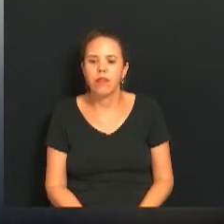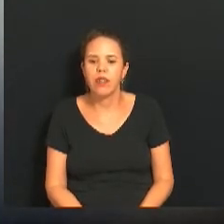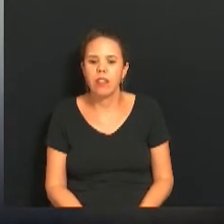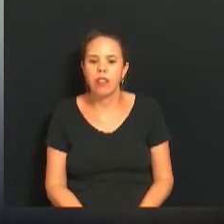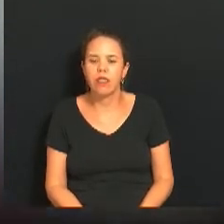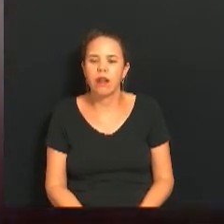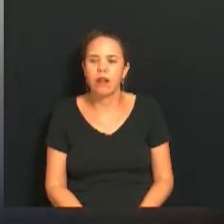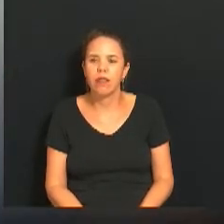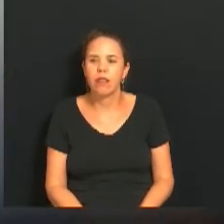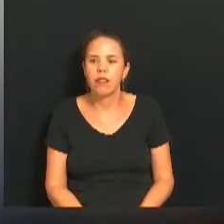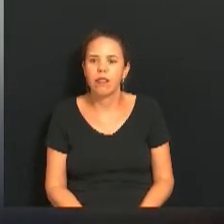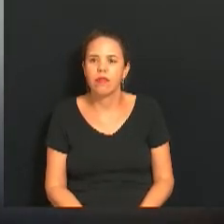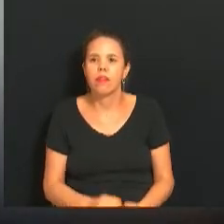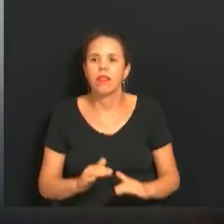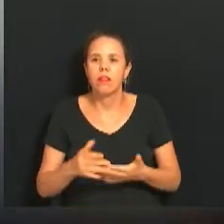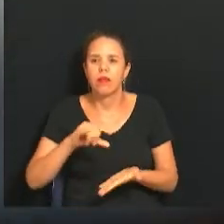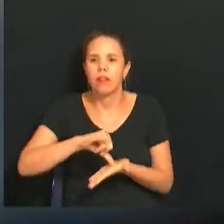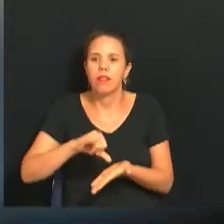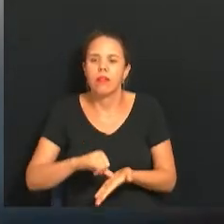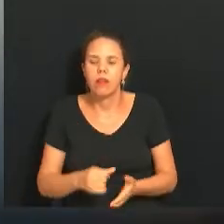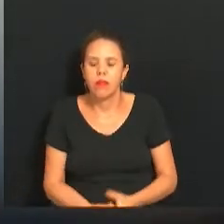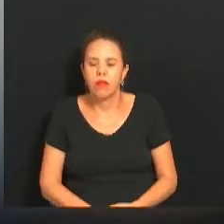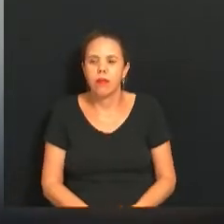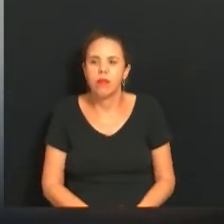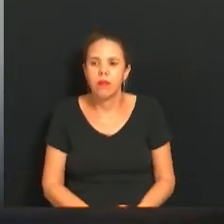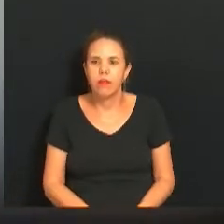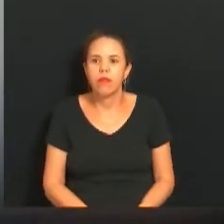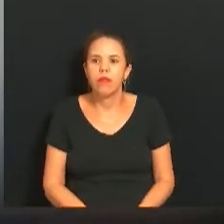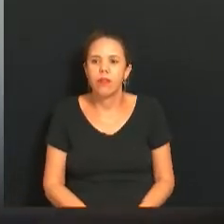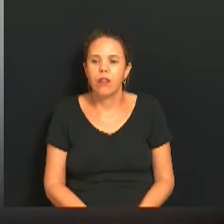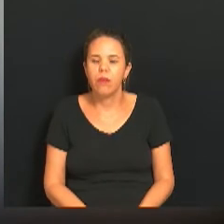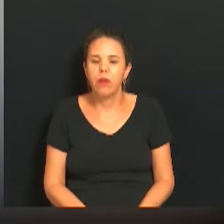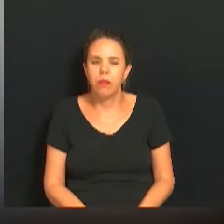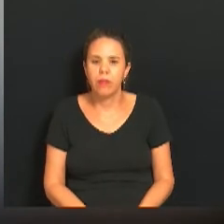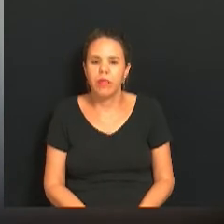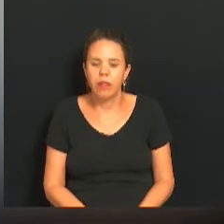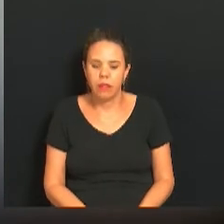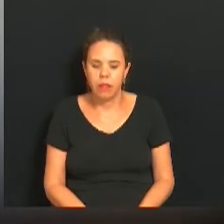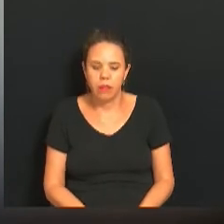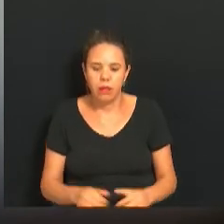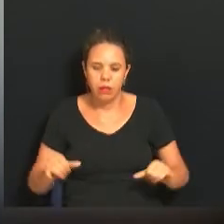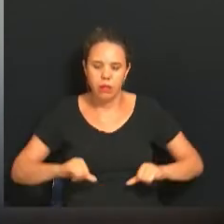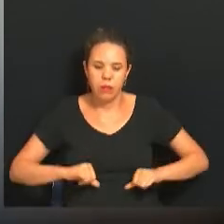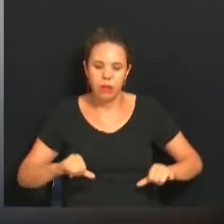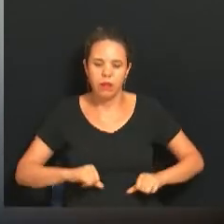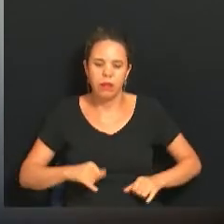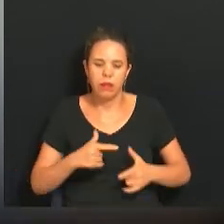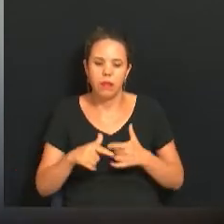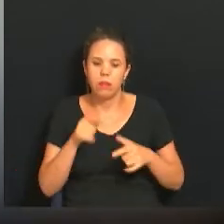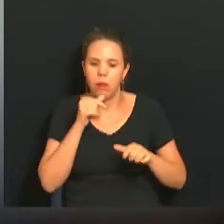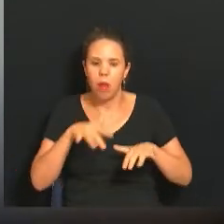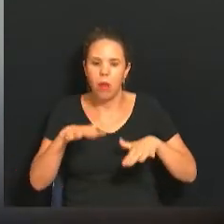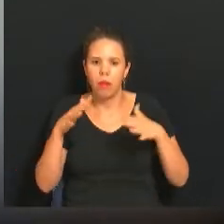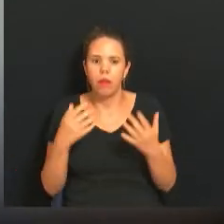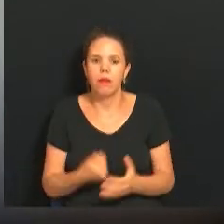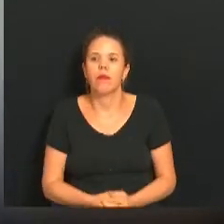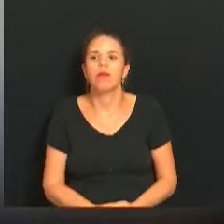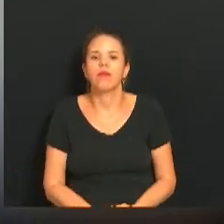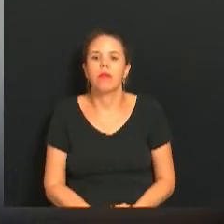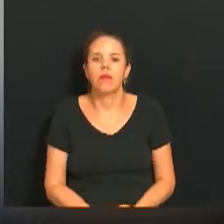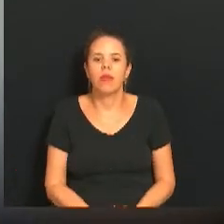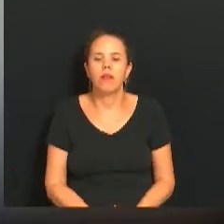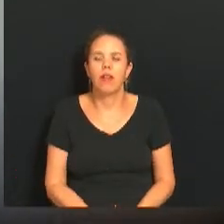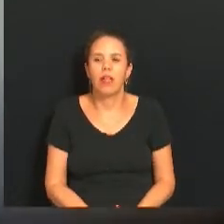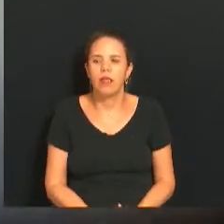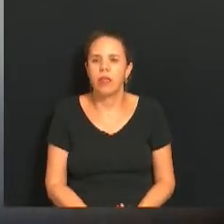Orozimbo Maia, o centro da cidade também sofre com as inundações. E recentemente, conversando